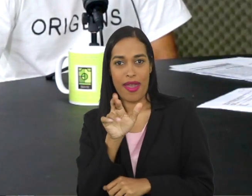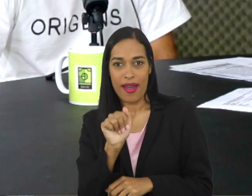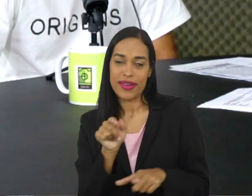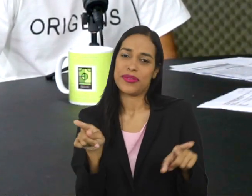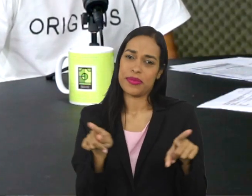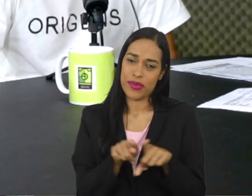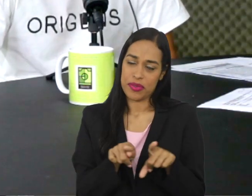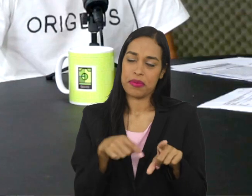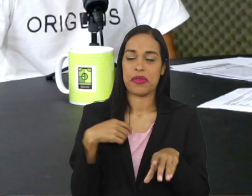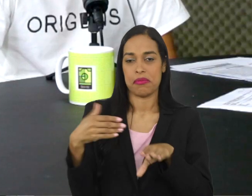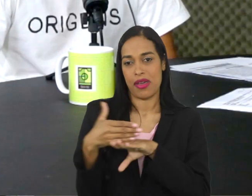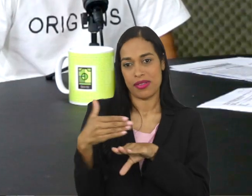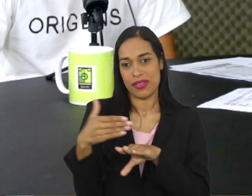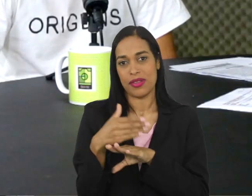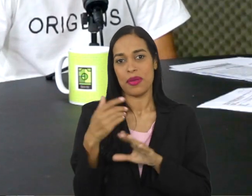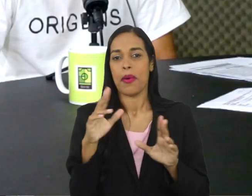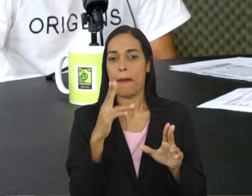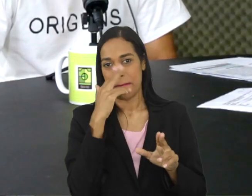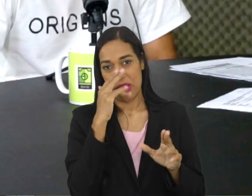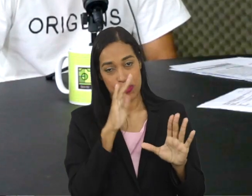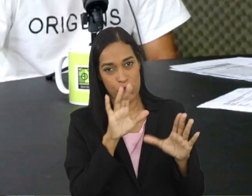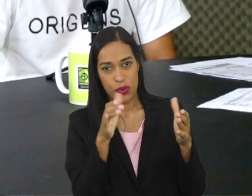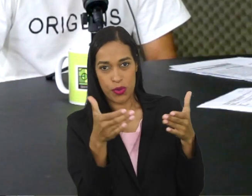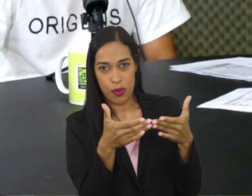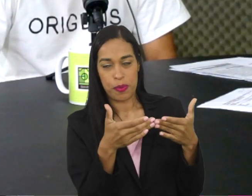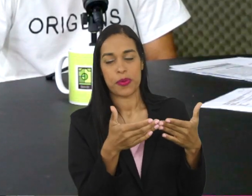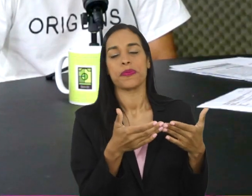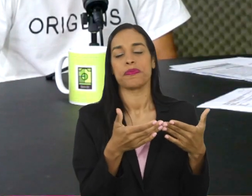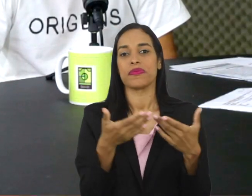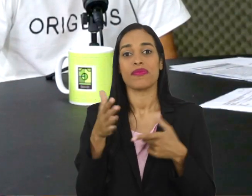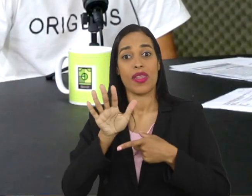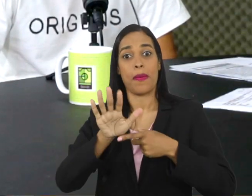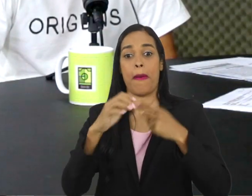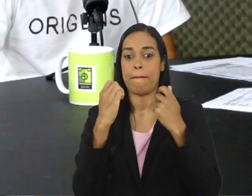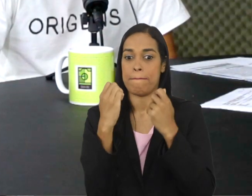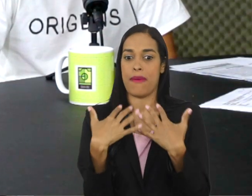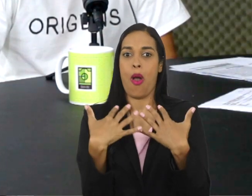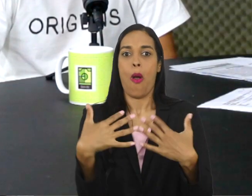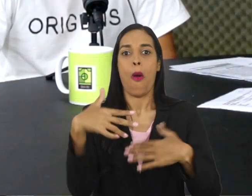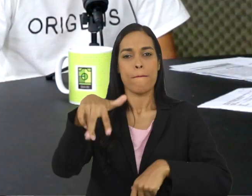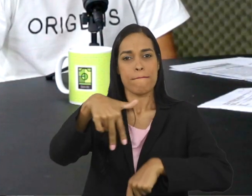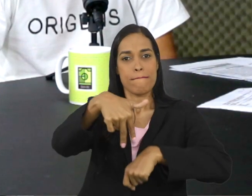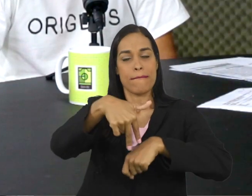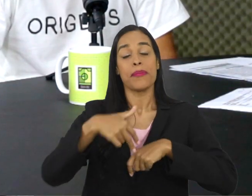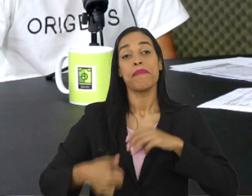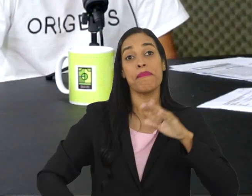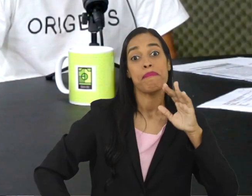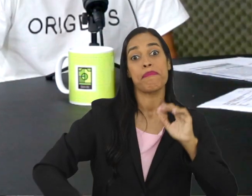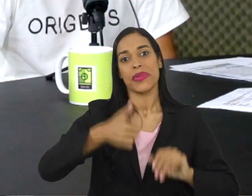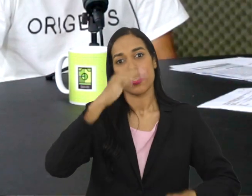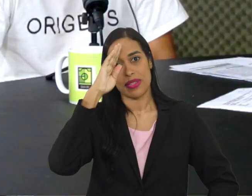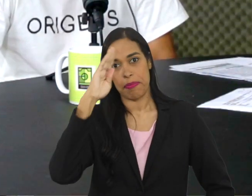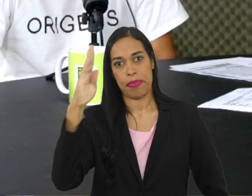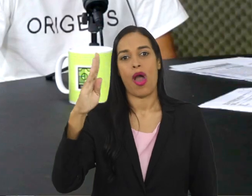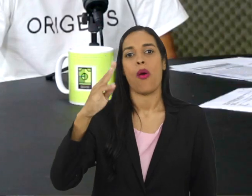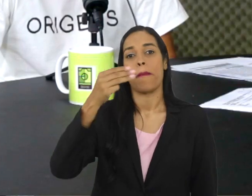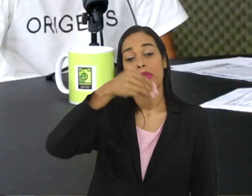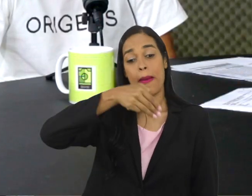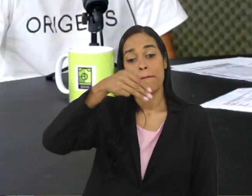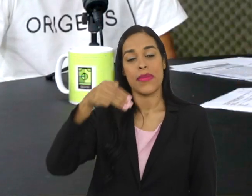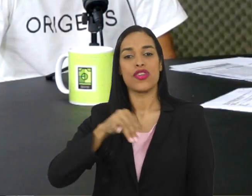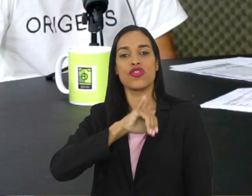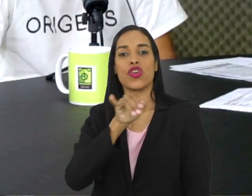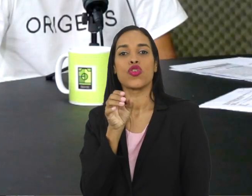Encanto do Pina, e tocamos no palco principal do Marco Zero, lá, conduzido pela mestra Joana, nossa